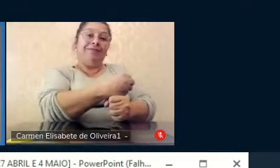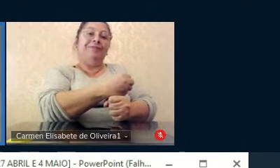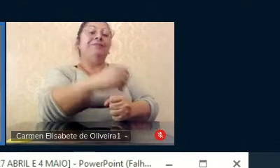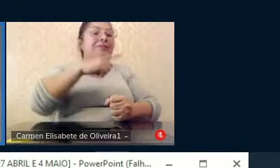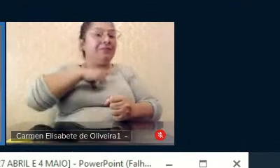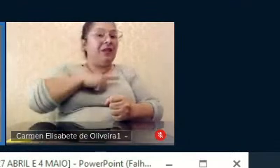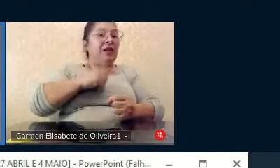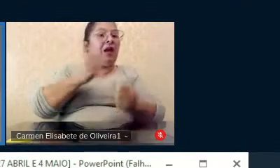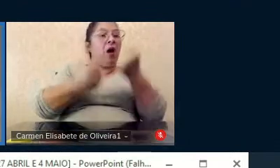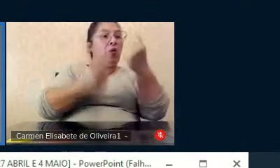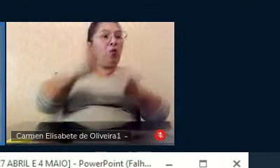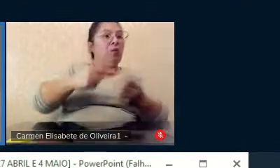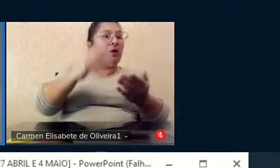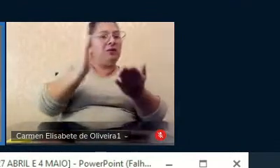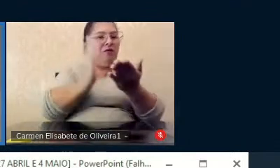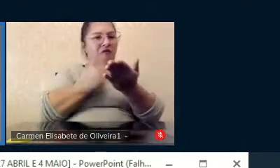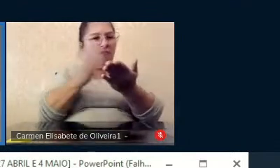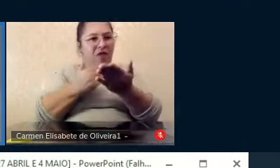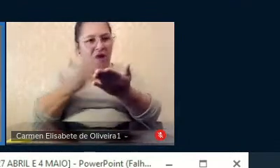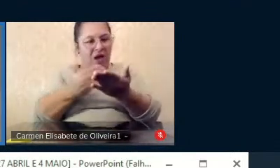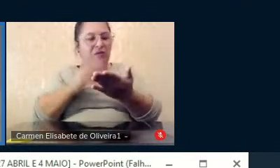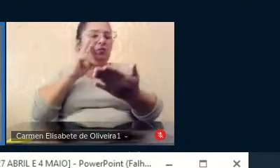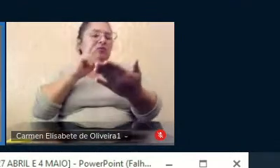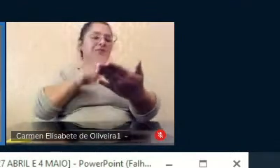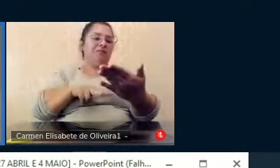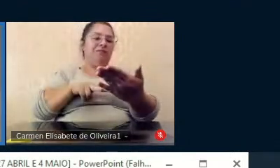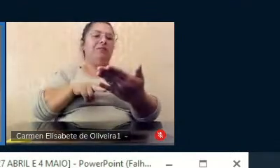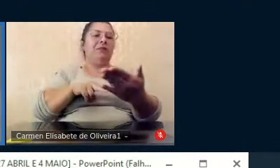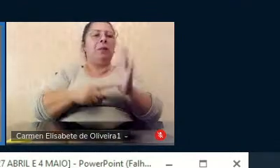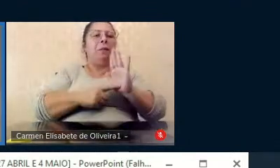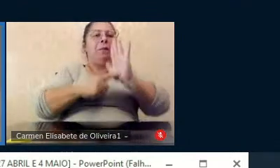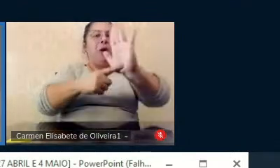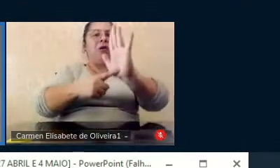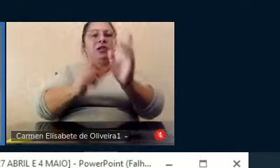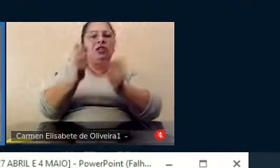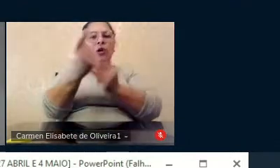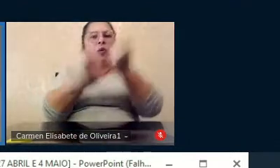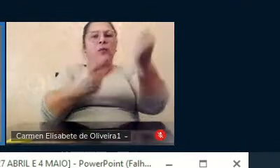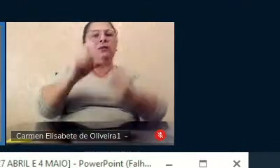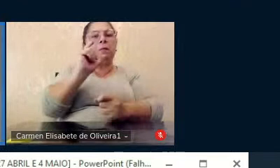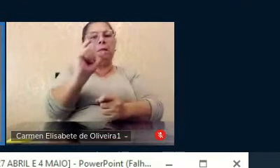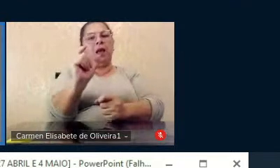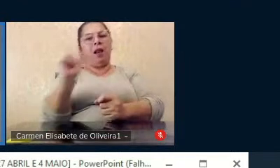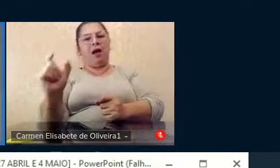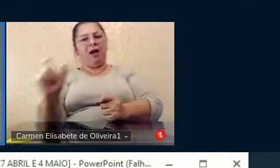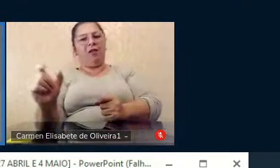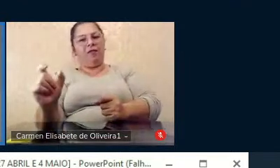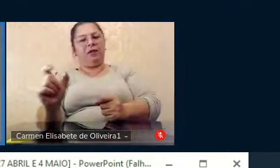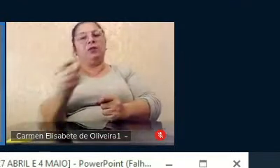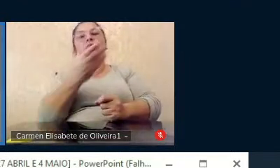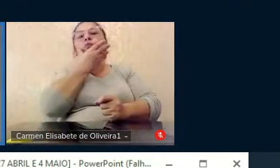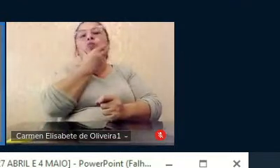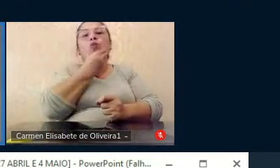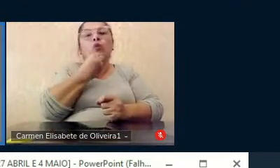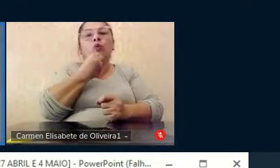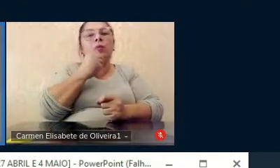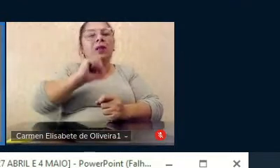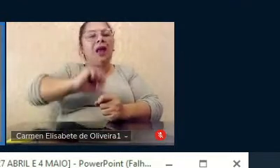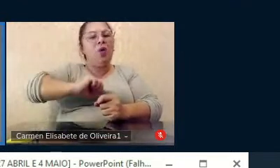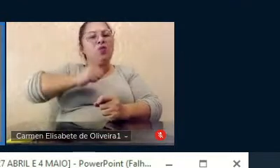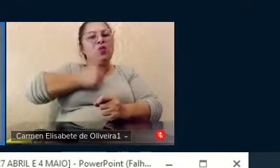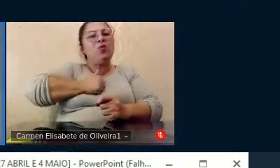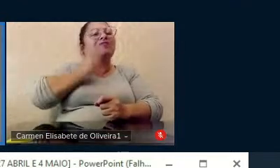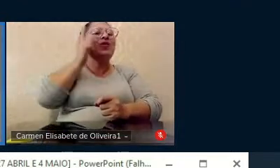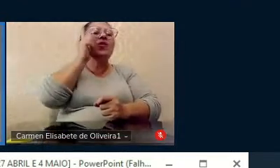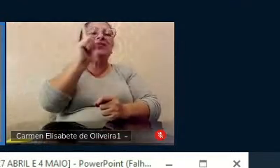trouxe algumas páginas, então, por meio da ilustração e de algumas palavras, o autor consegue narrar toda a história.